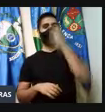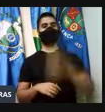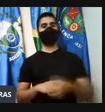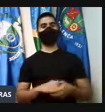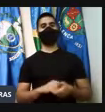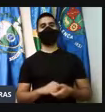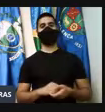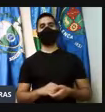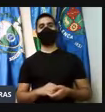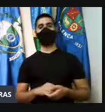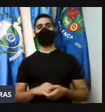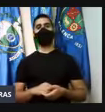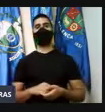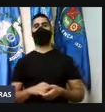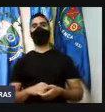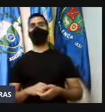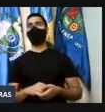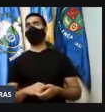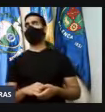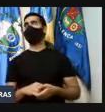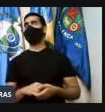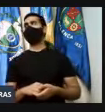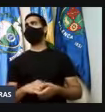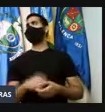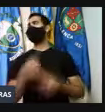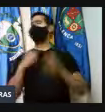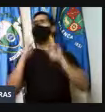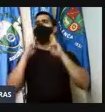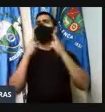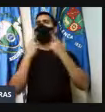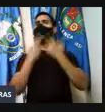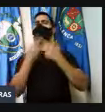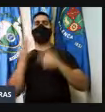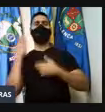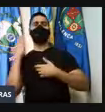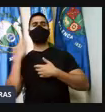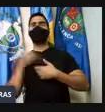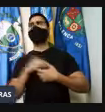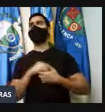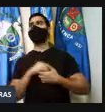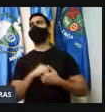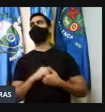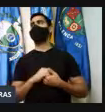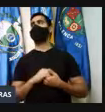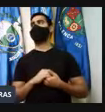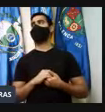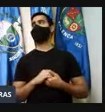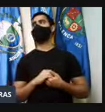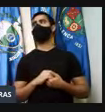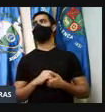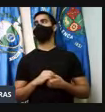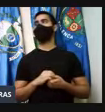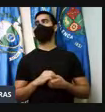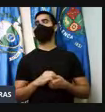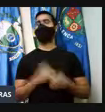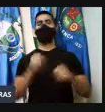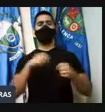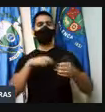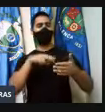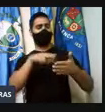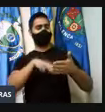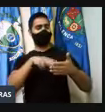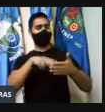Eu queria fazer só um comentário, né? Na sessão passada, eu pude ler aqui, mas rapidamente não